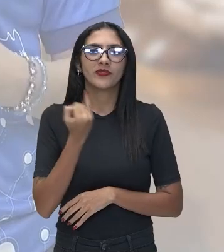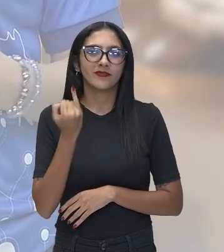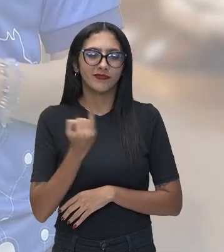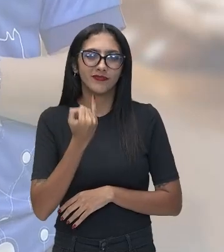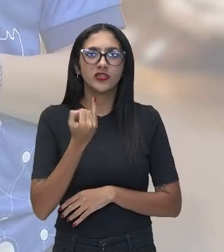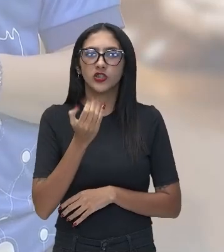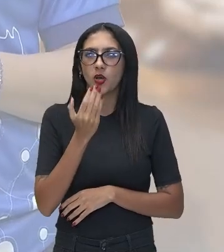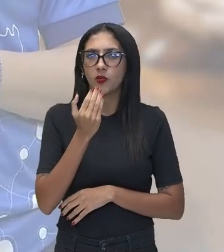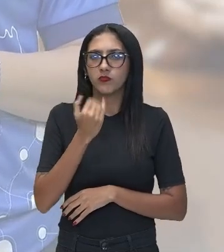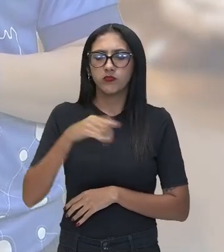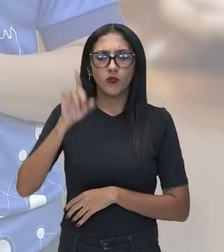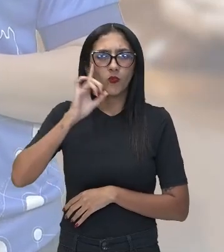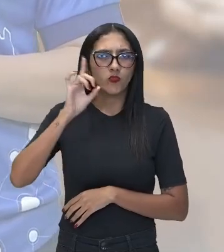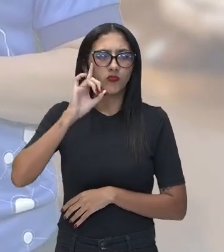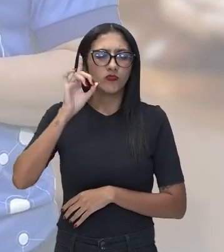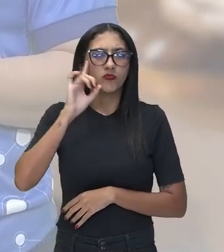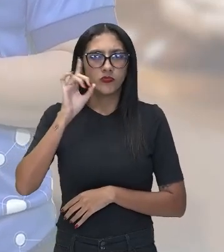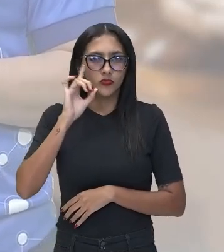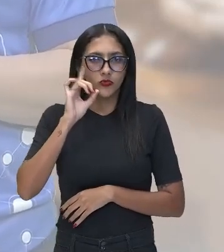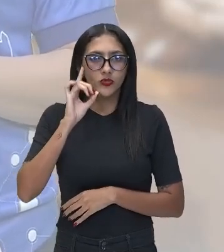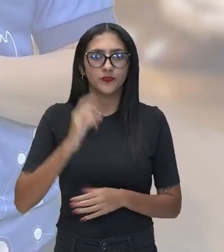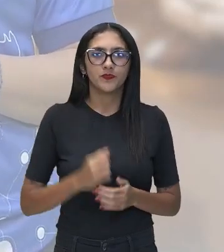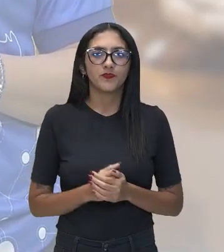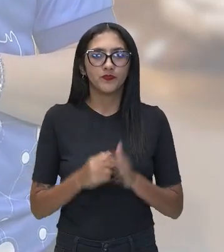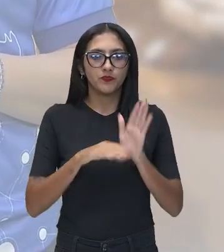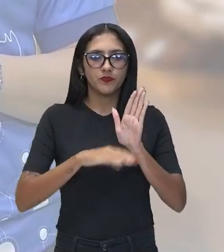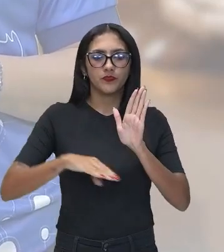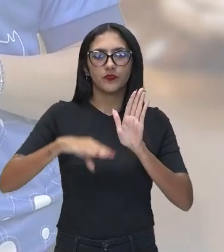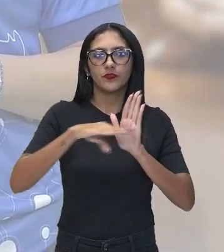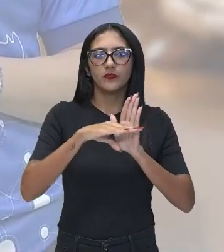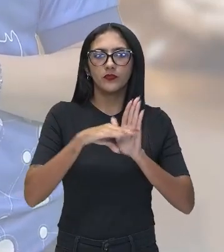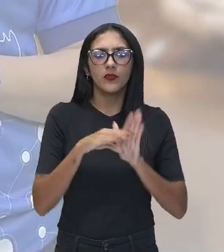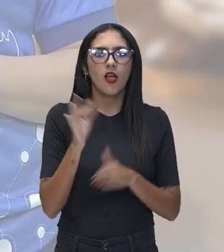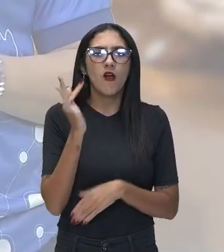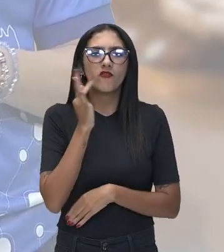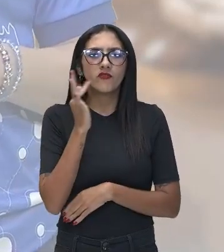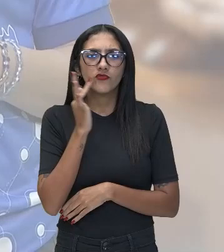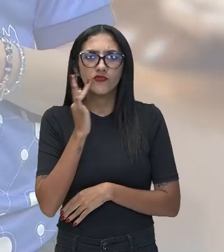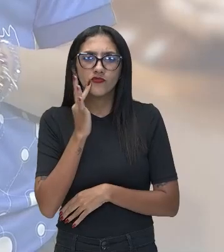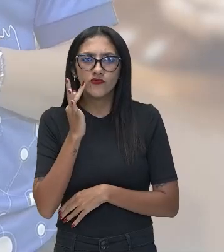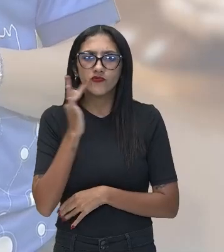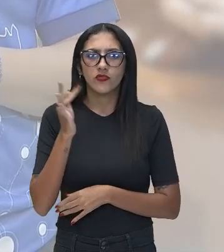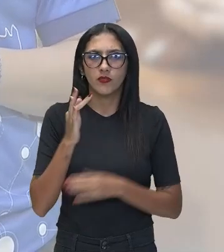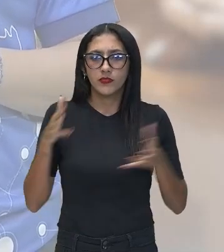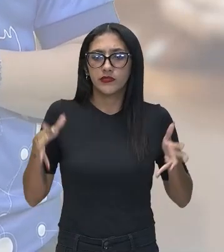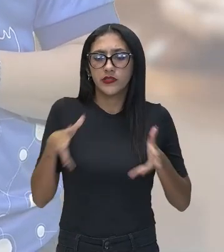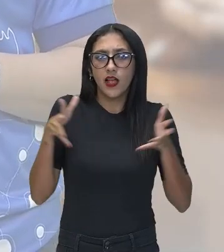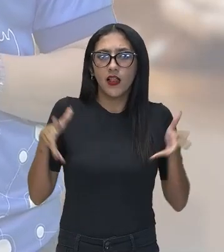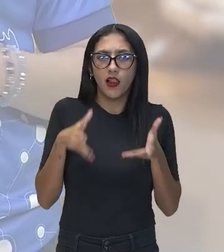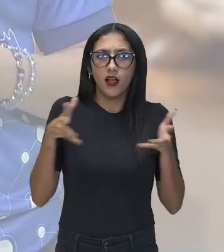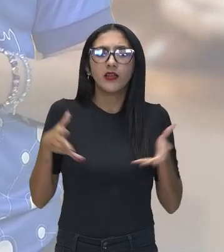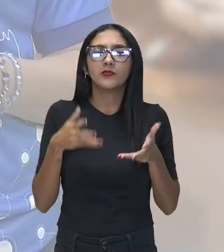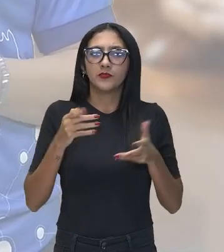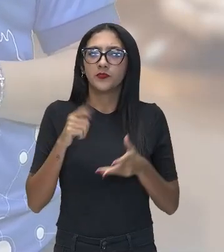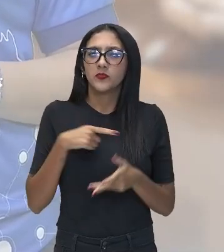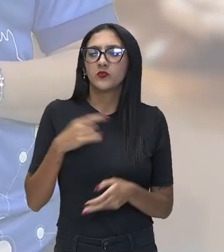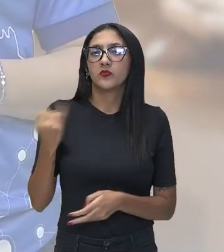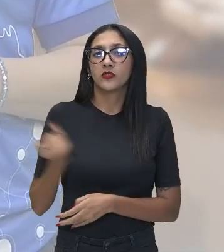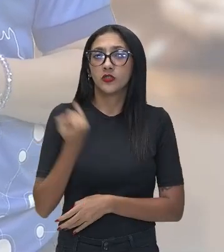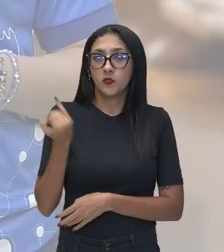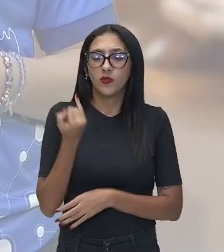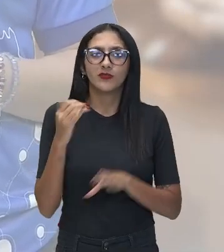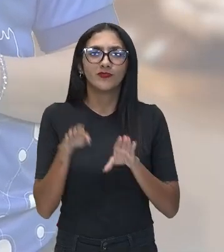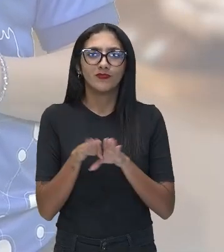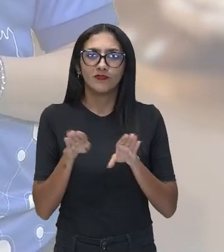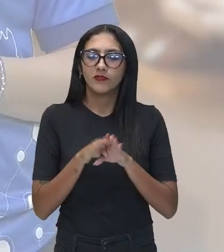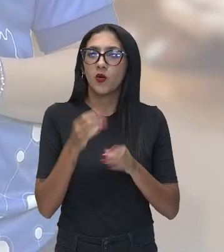no nosso alimento os carboidratos, vem as frutas, os legumes, que são muito importantes para regular ali